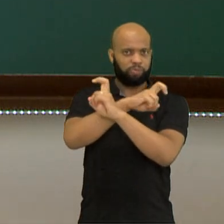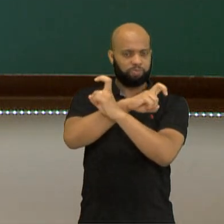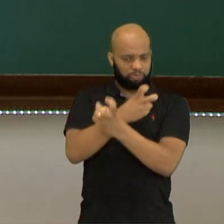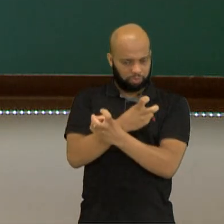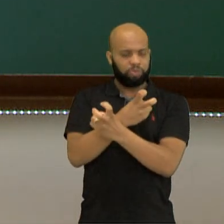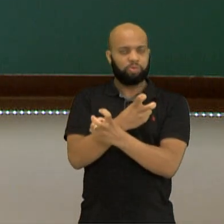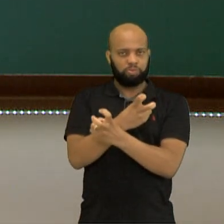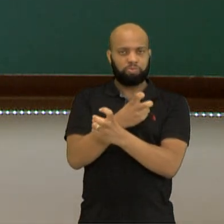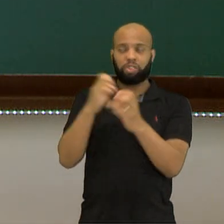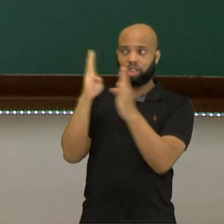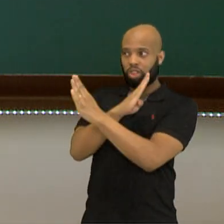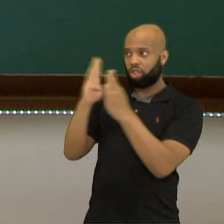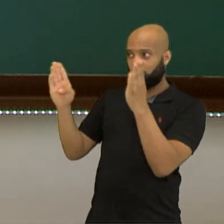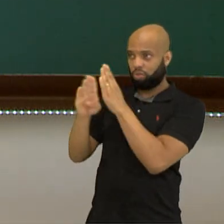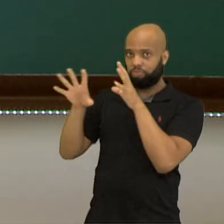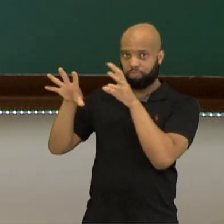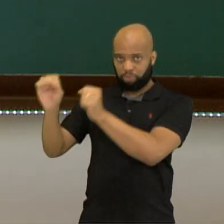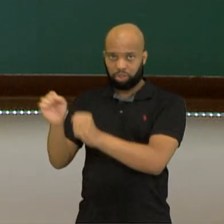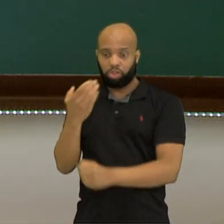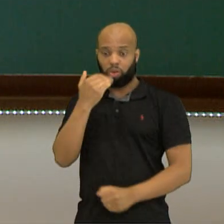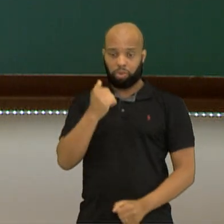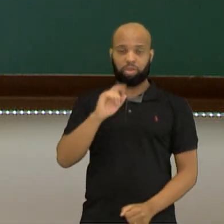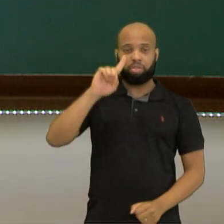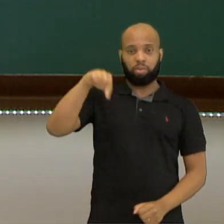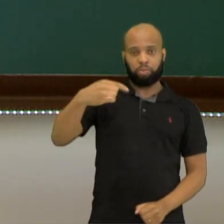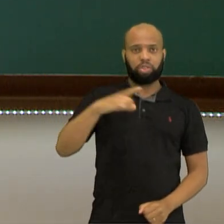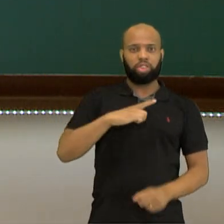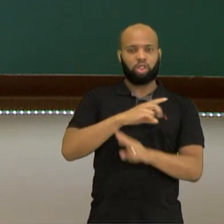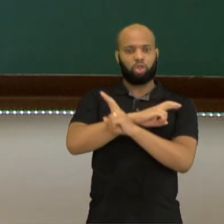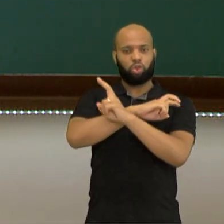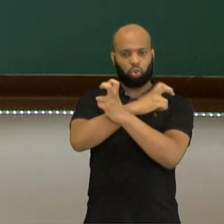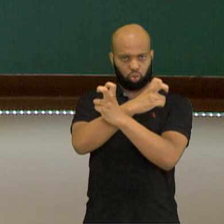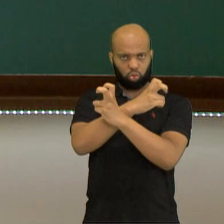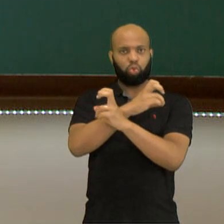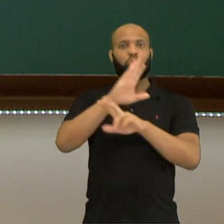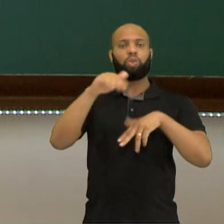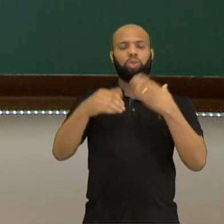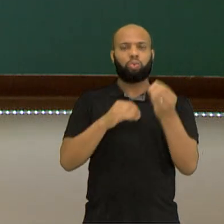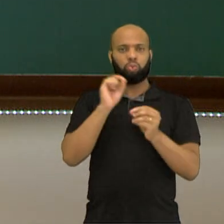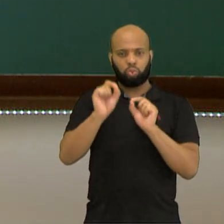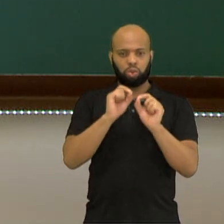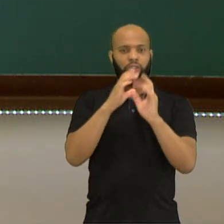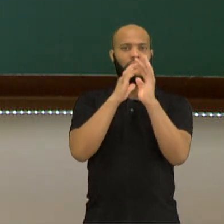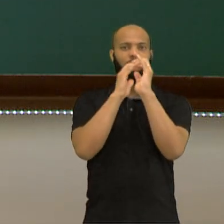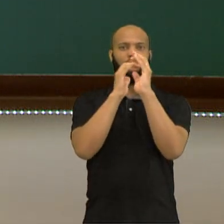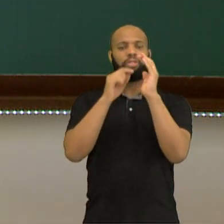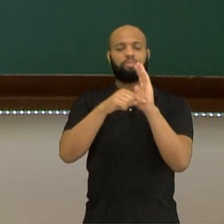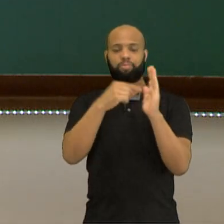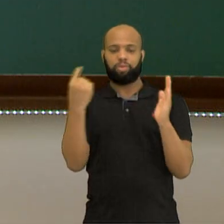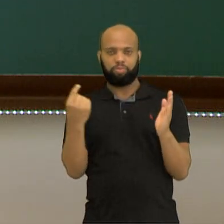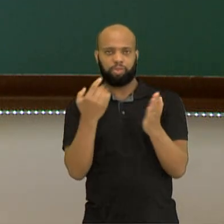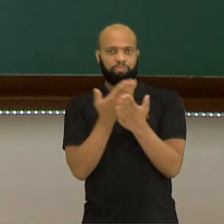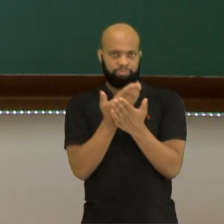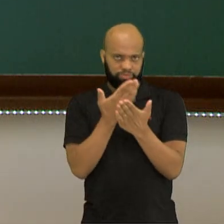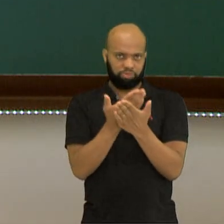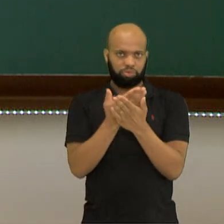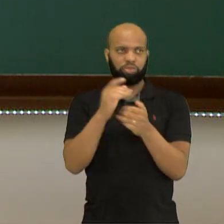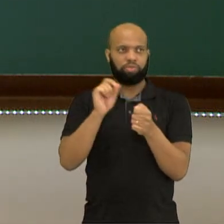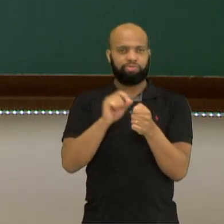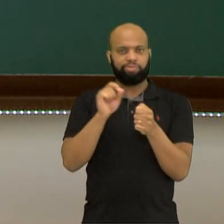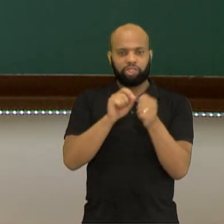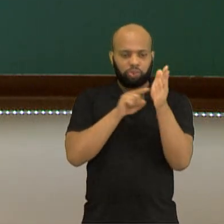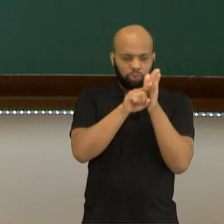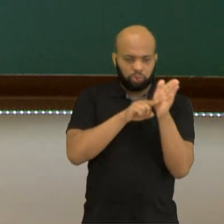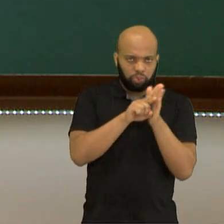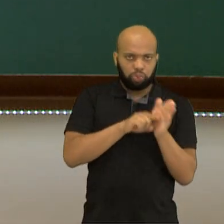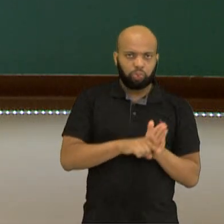A flauta é o primeiro instrumento musical que se tem notícia a partir dos estudos arqueológicos. Que legal! Aí